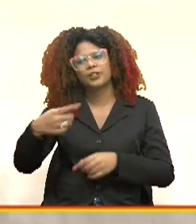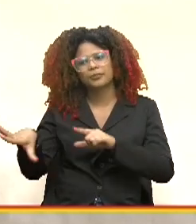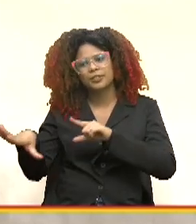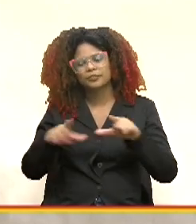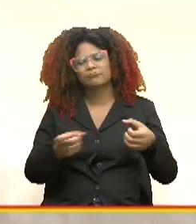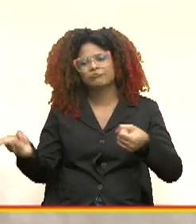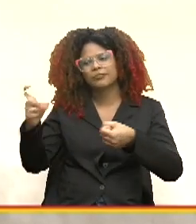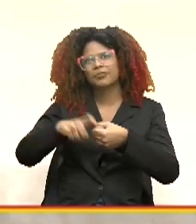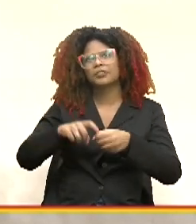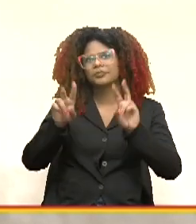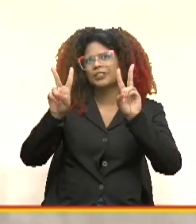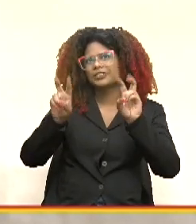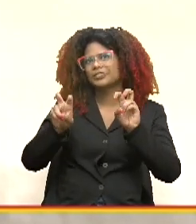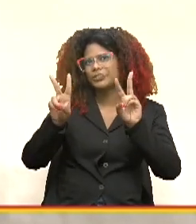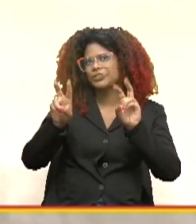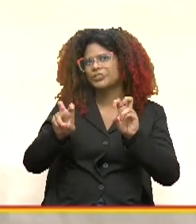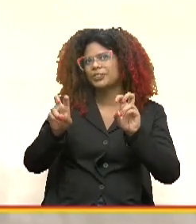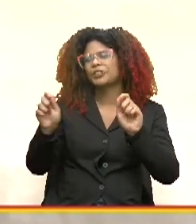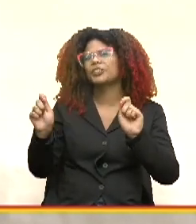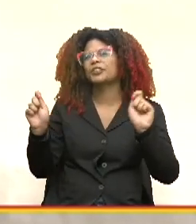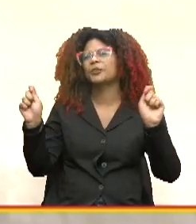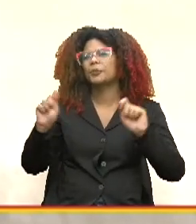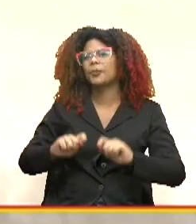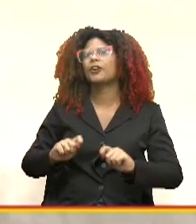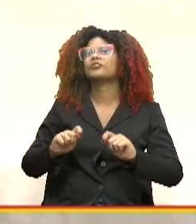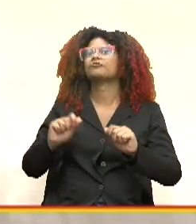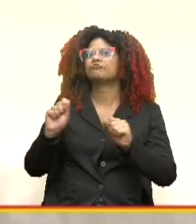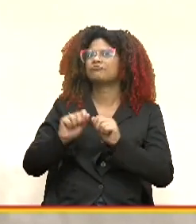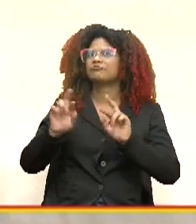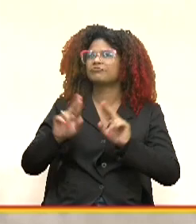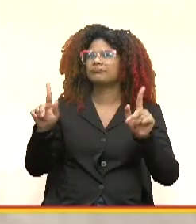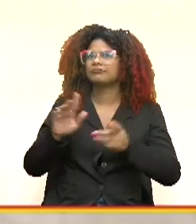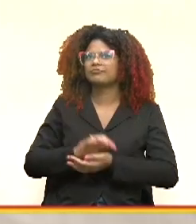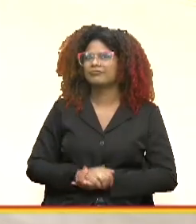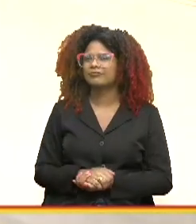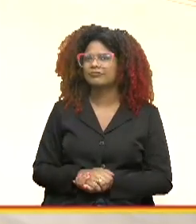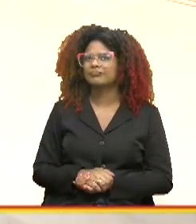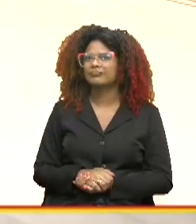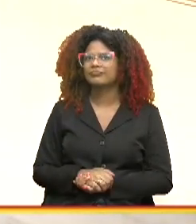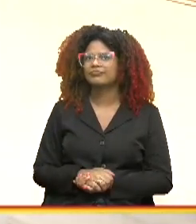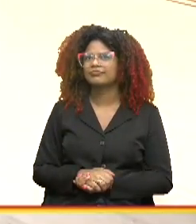volta a trazer outro assunto que pode fazer a diferença